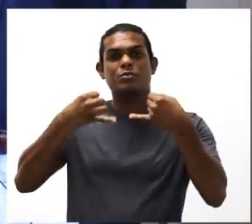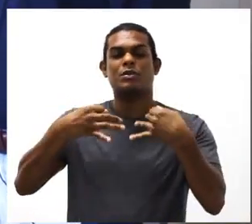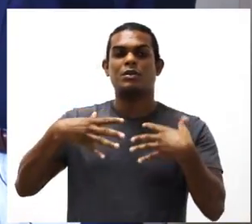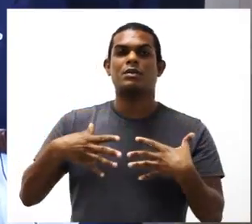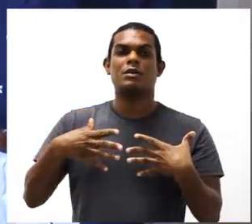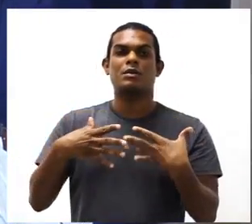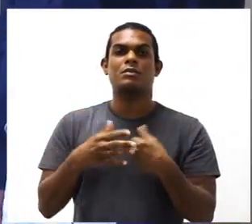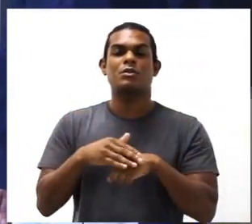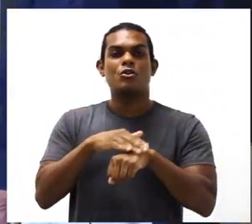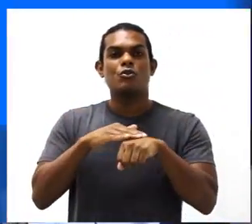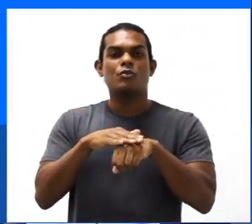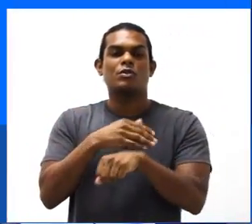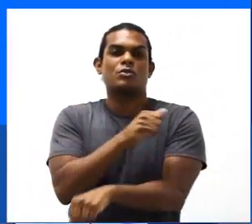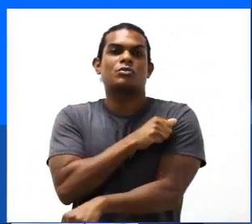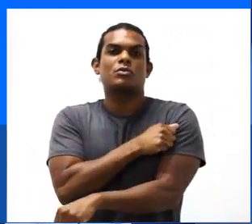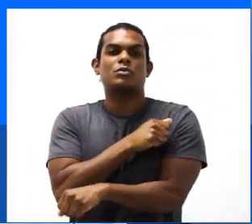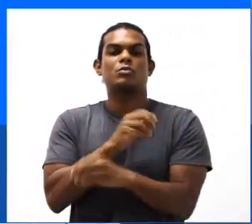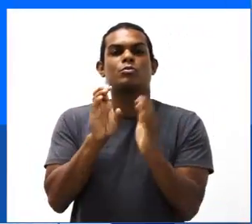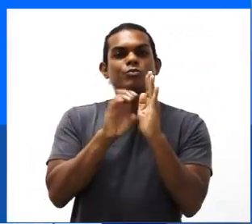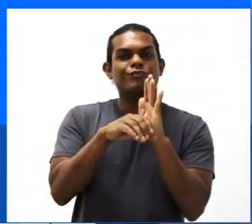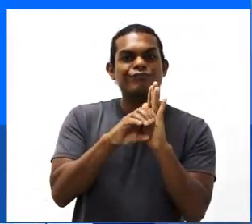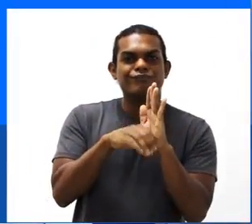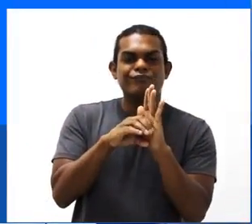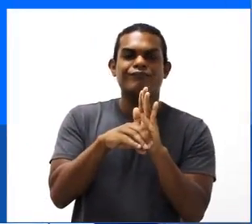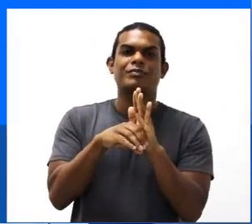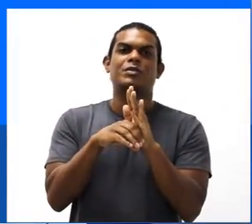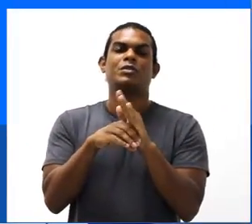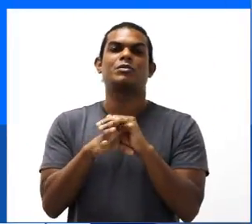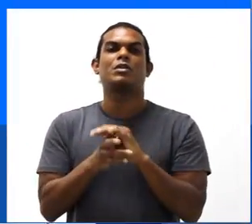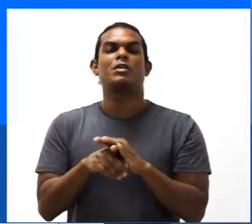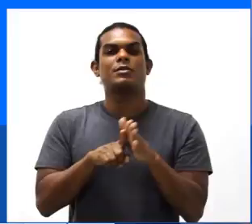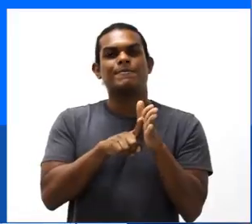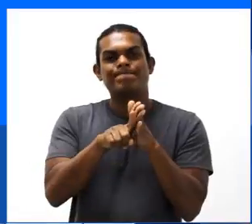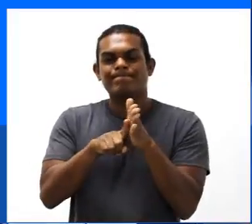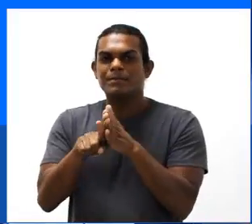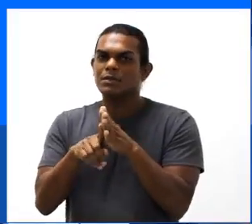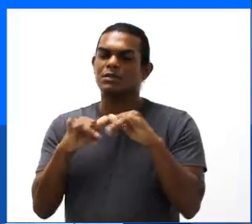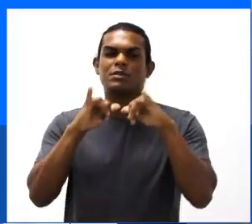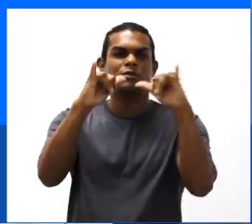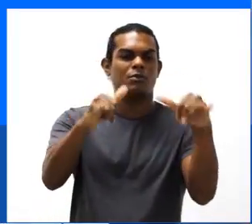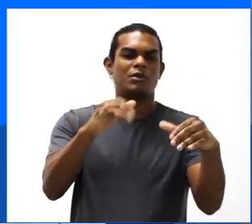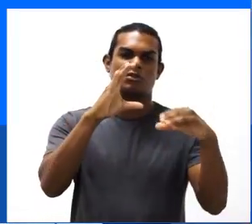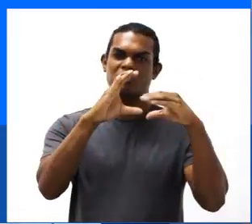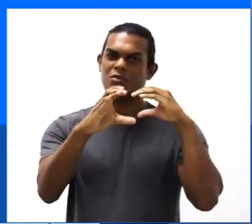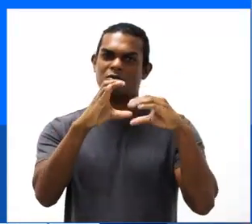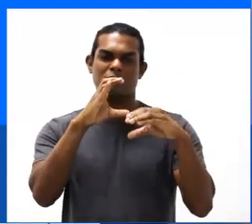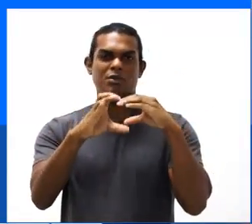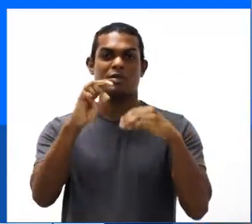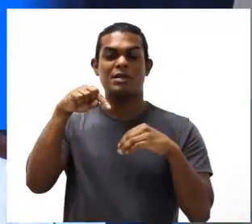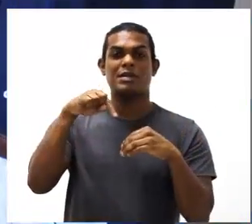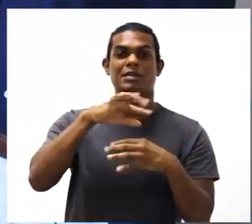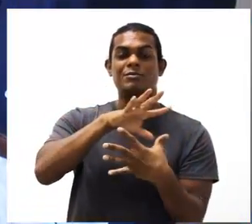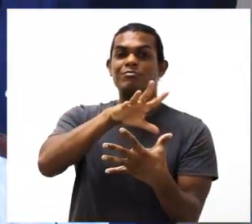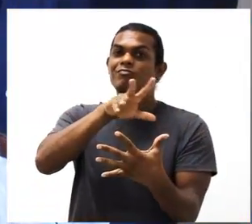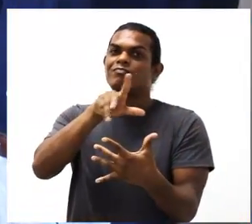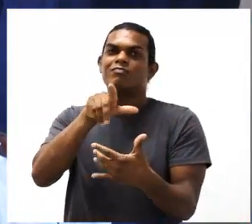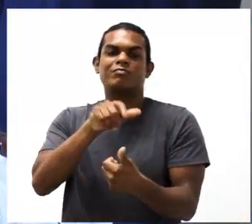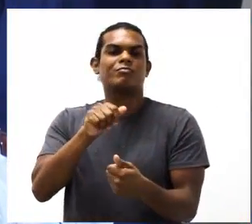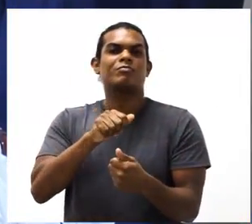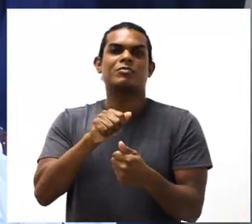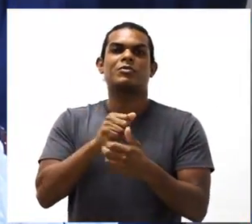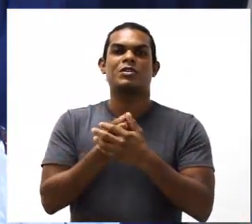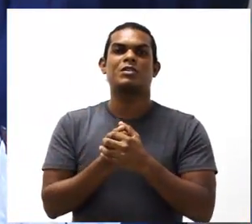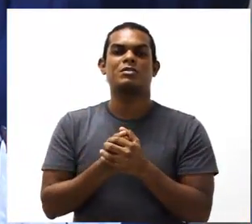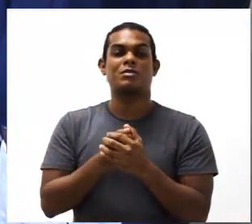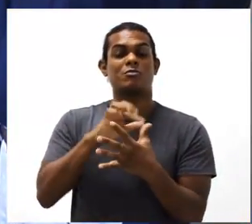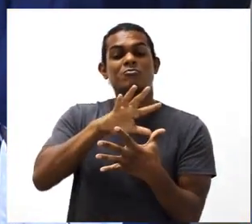nossos alunos um pouco sobre os conceitos relativos a dados, informação, conhecimento, comunicação, nesse universo que a gente está tratando agora, que é um